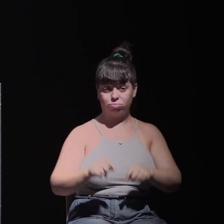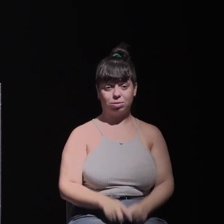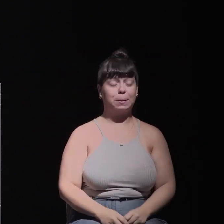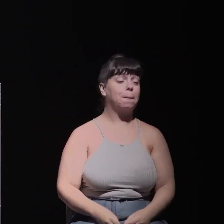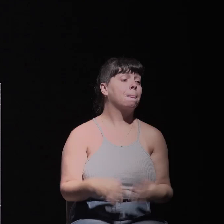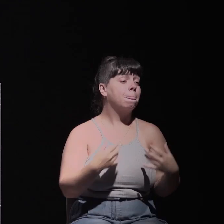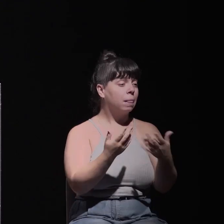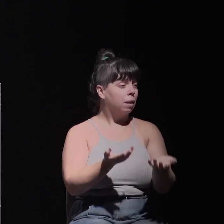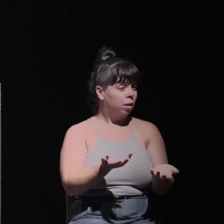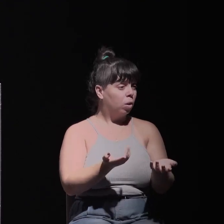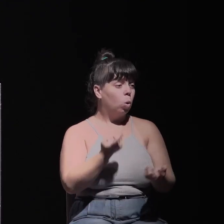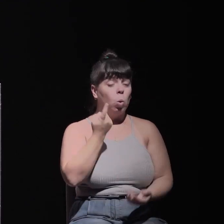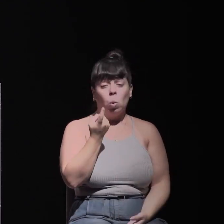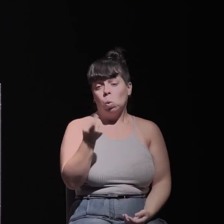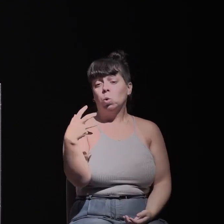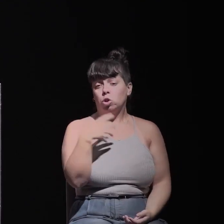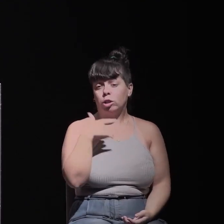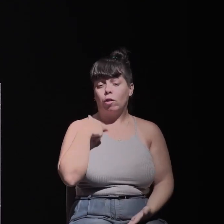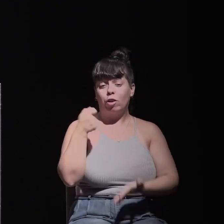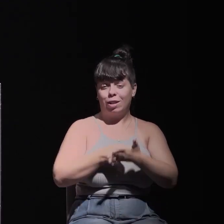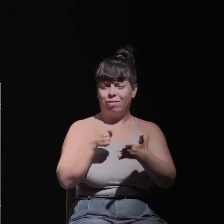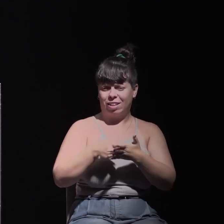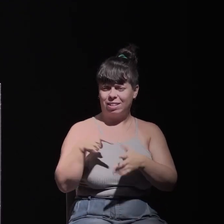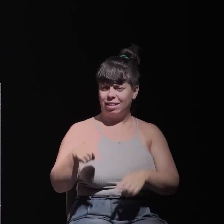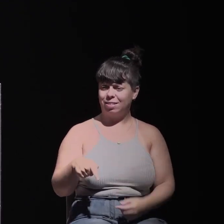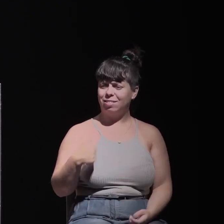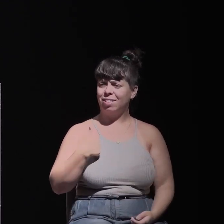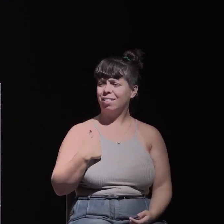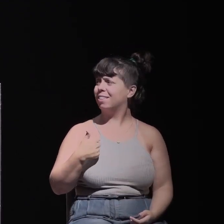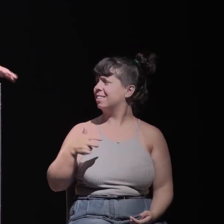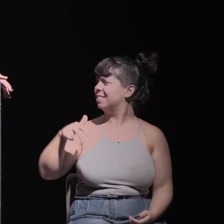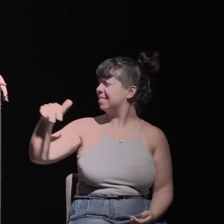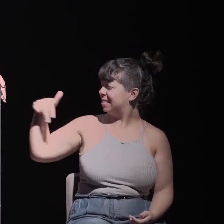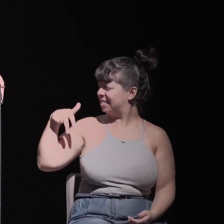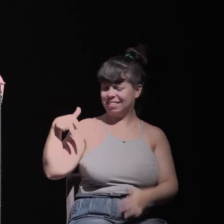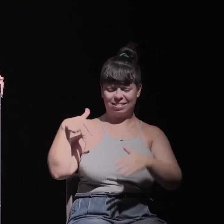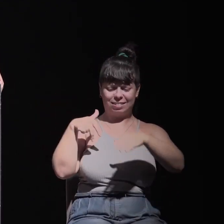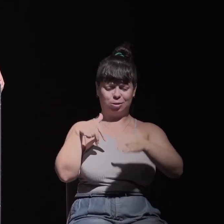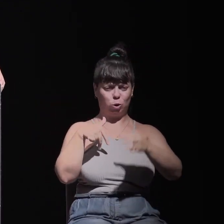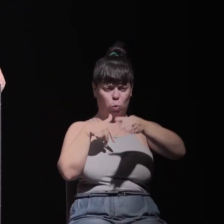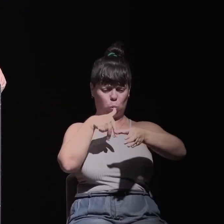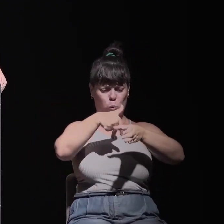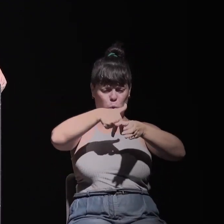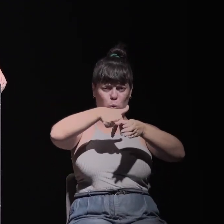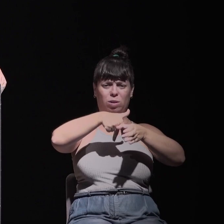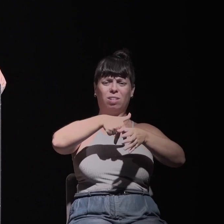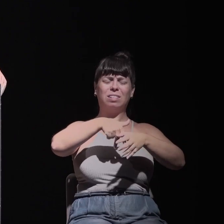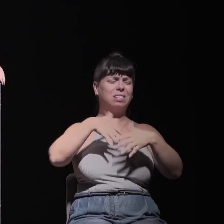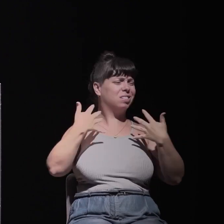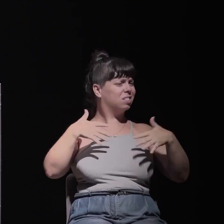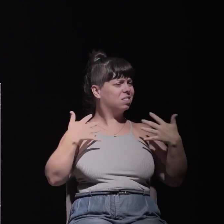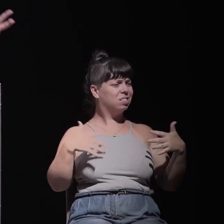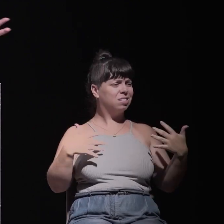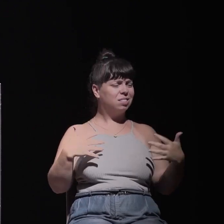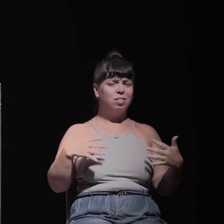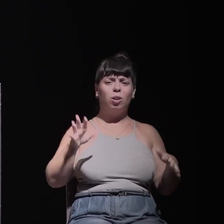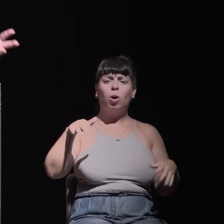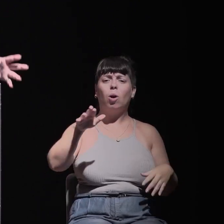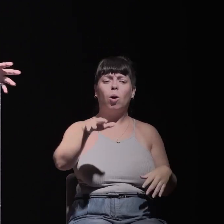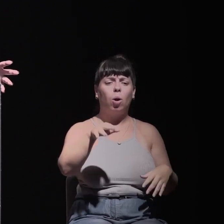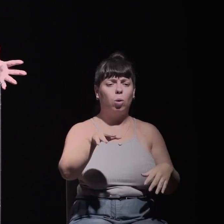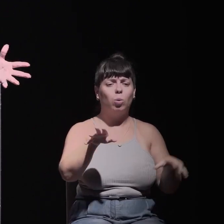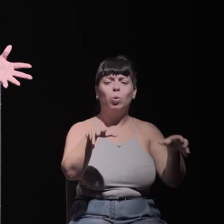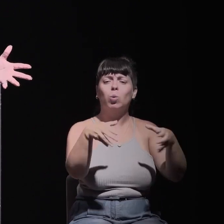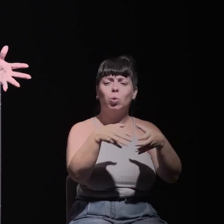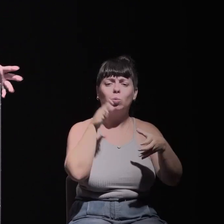uma das coisas que eu venho defendendo nesses últimos tempos, é tão ruim ficar aqui atrás. Olha, gente, é só deixar esse recado assim. Olha, a equipe do MASP